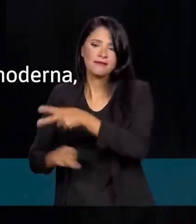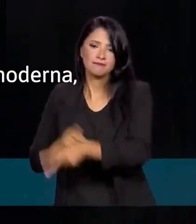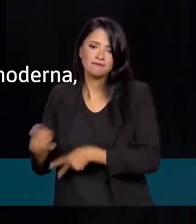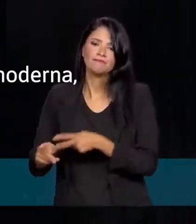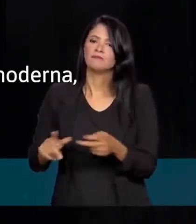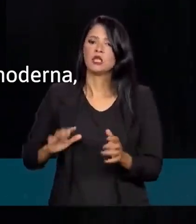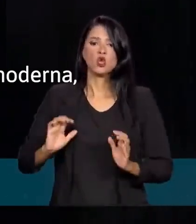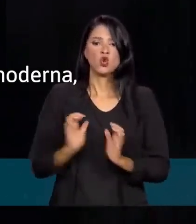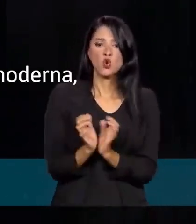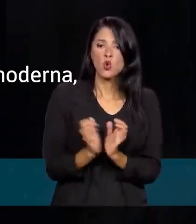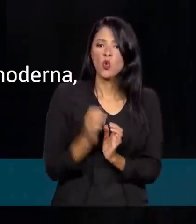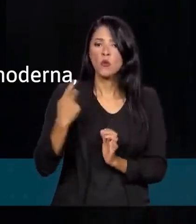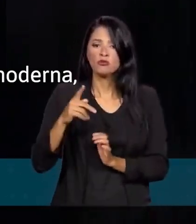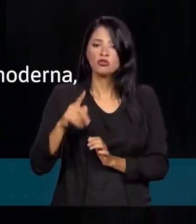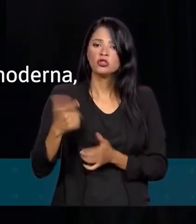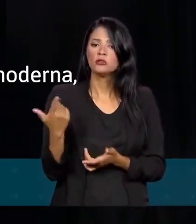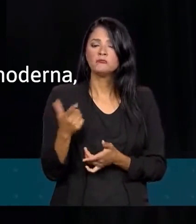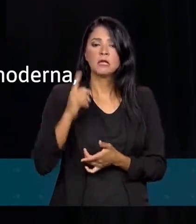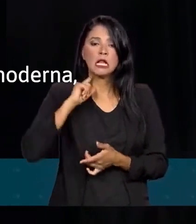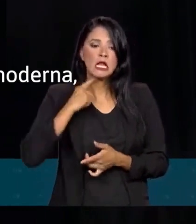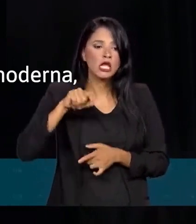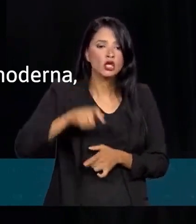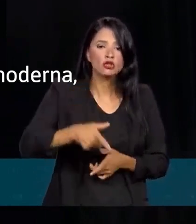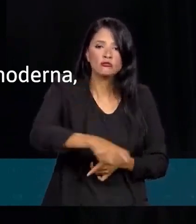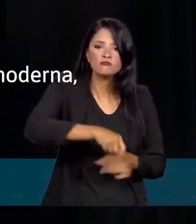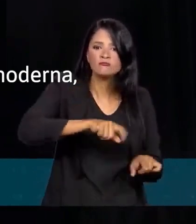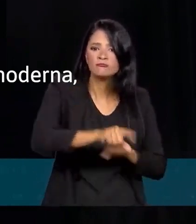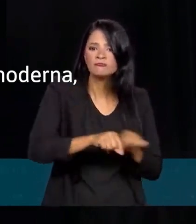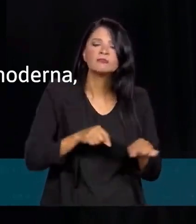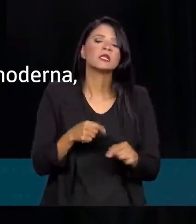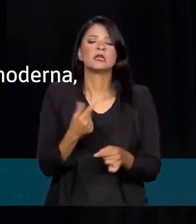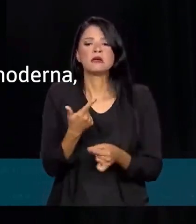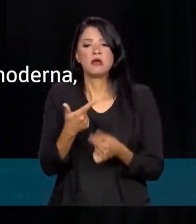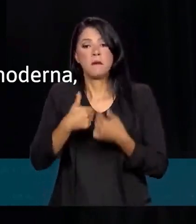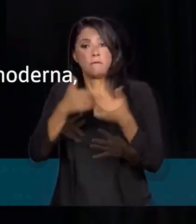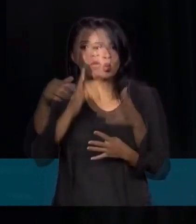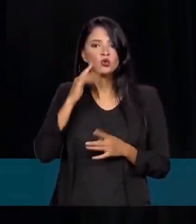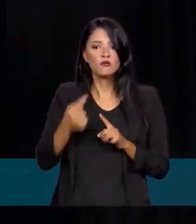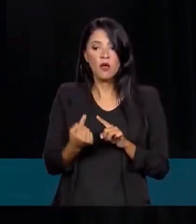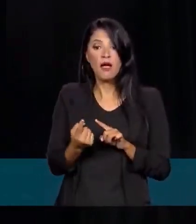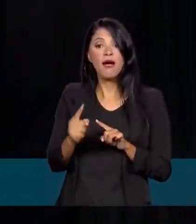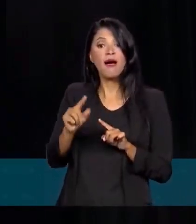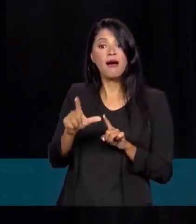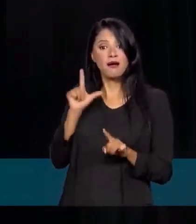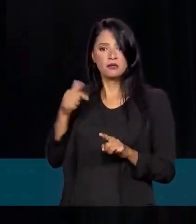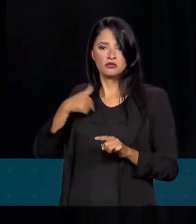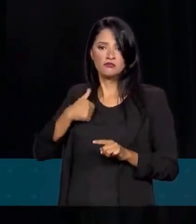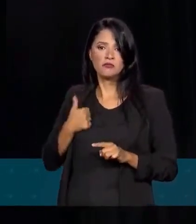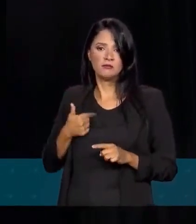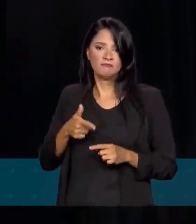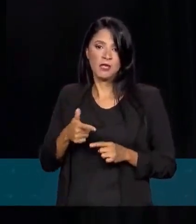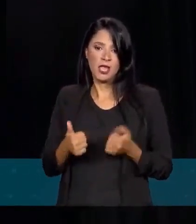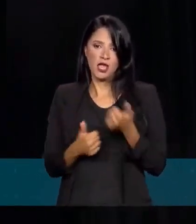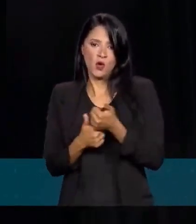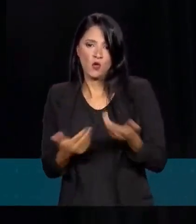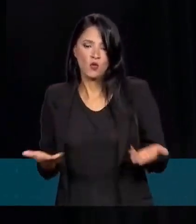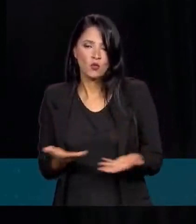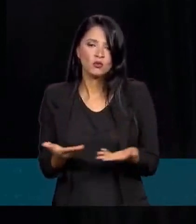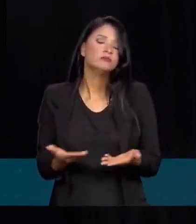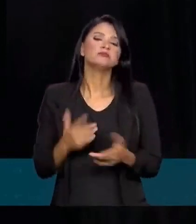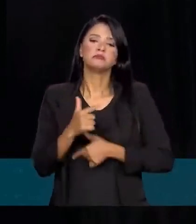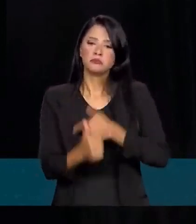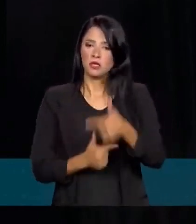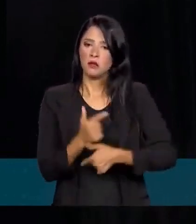catadores até uma grande empresa moderna esse banco estará aberto a todos sem distinção trabalharemos Unidos por essa eterna